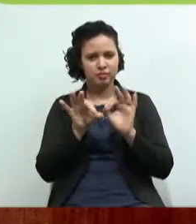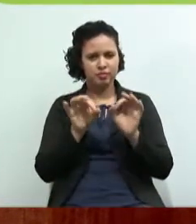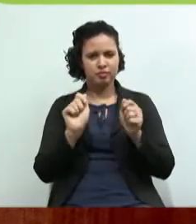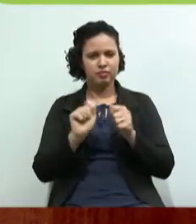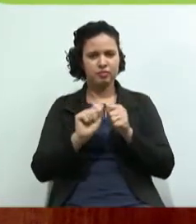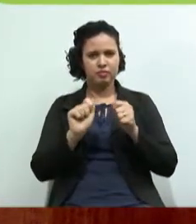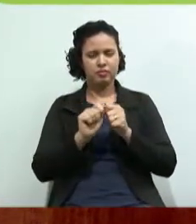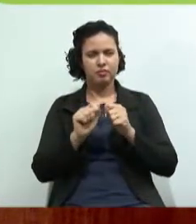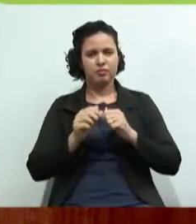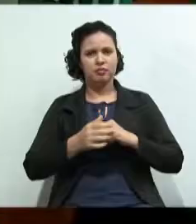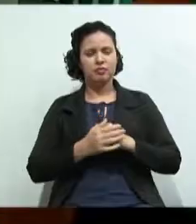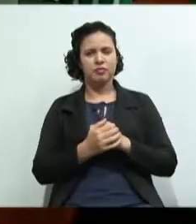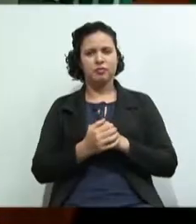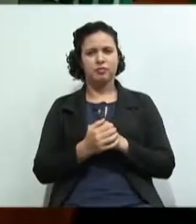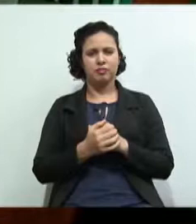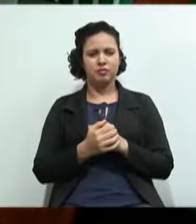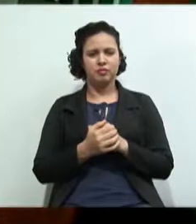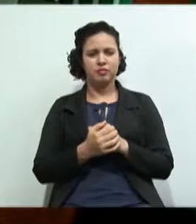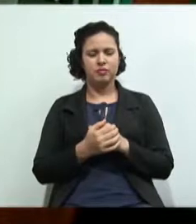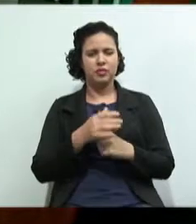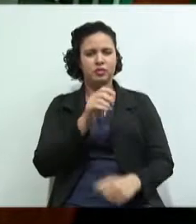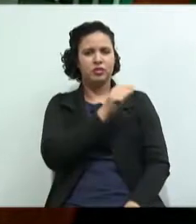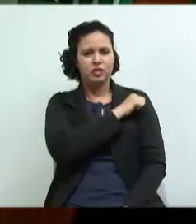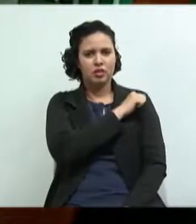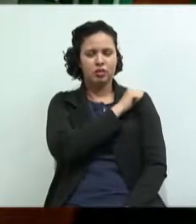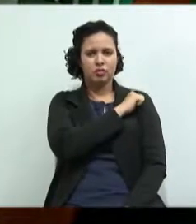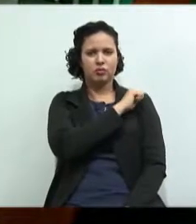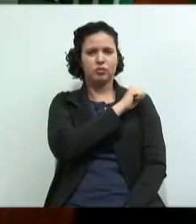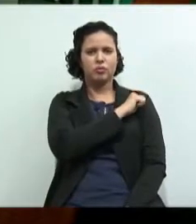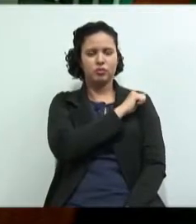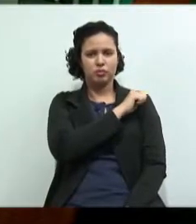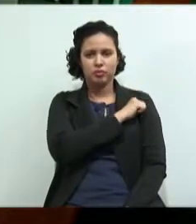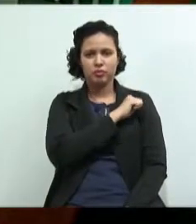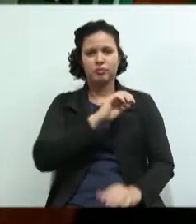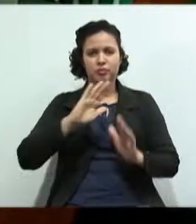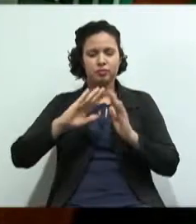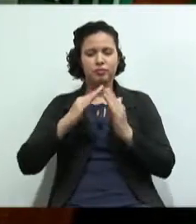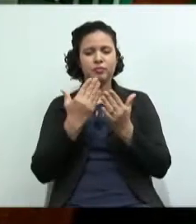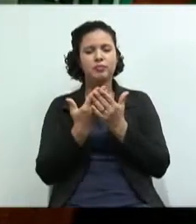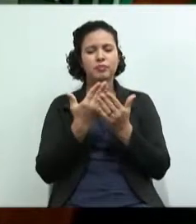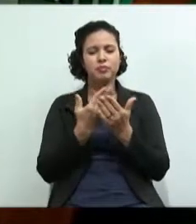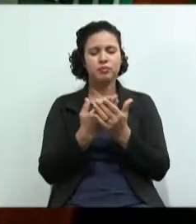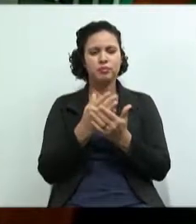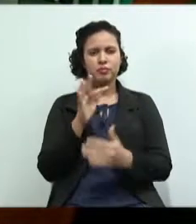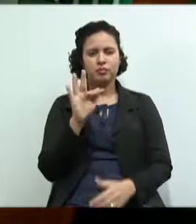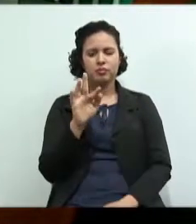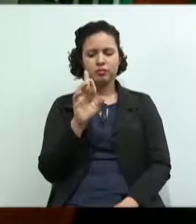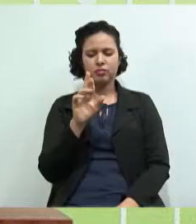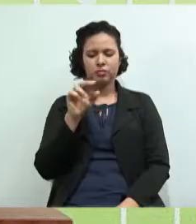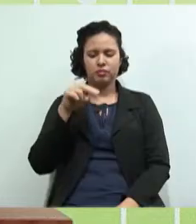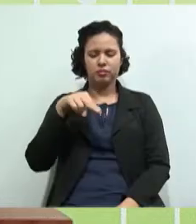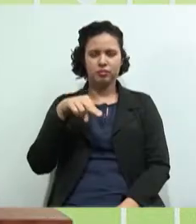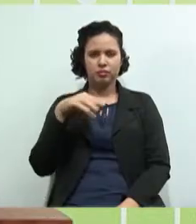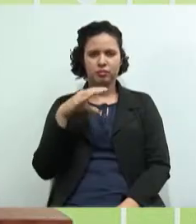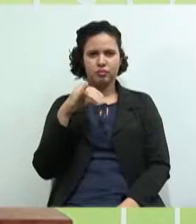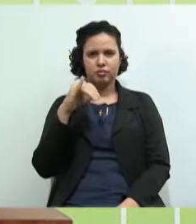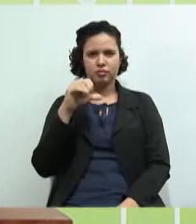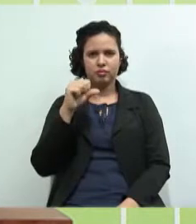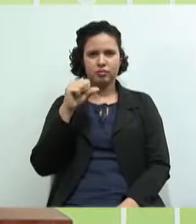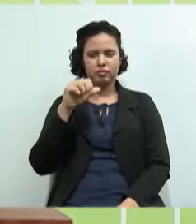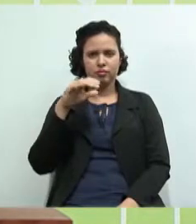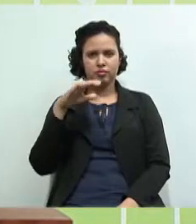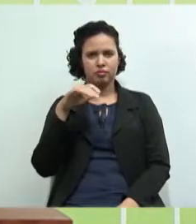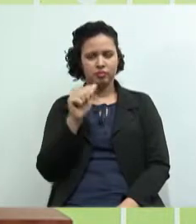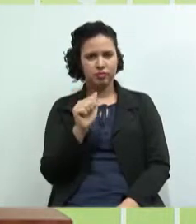afazeres. Muito bem. Então, os alunos aí da escola Francisca Martendal, lá do município de Chupinguaia, né?